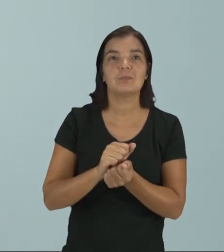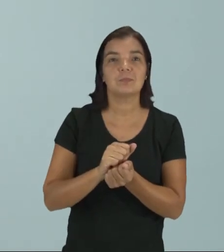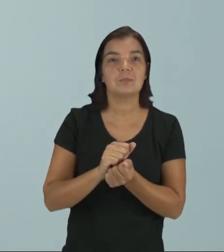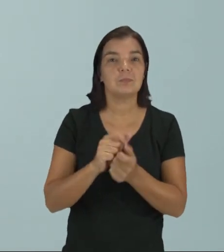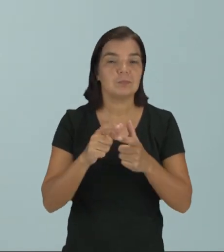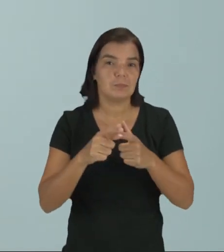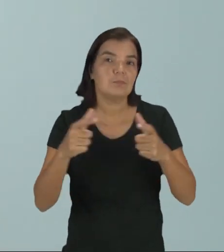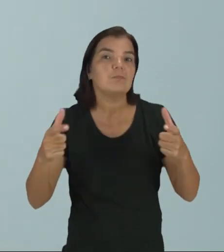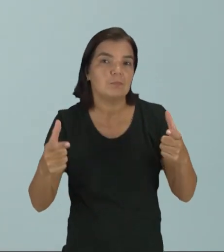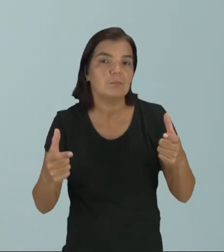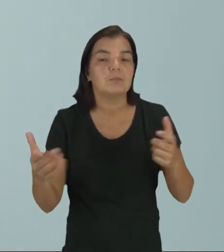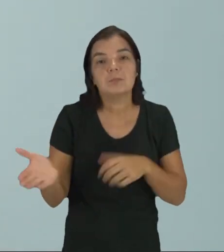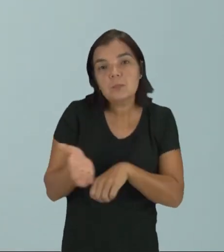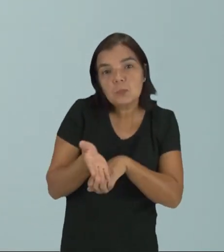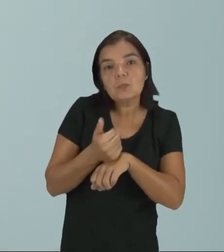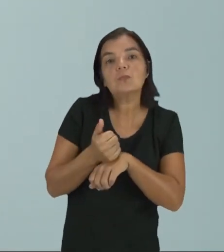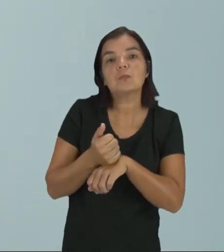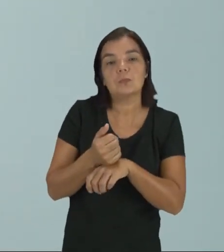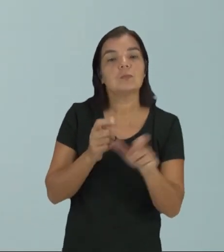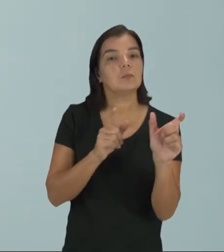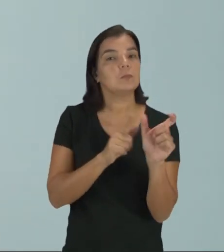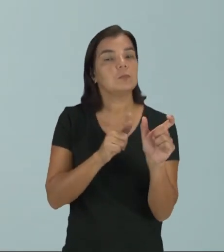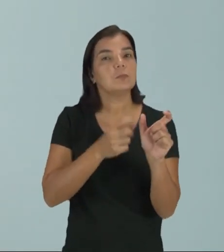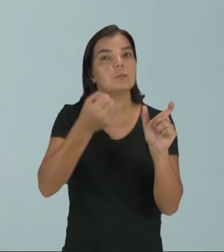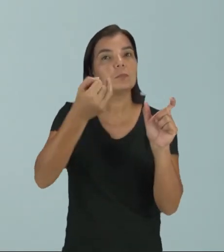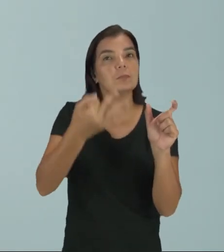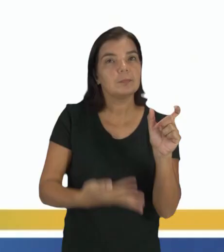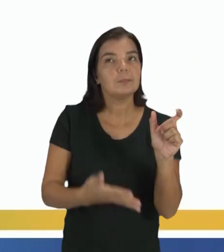pouco mais recente, e esse termo ele fala